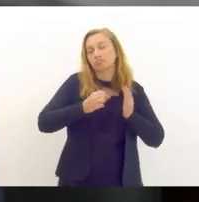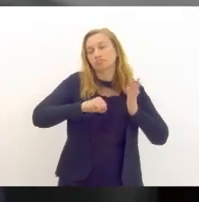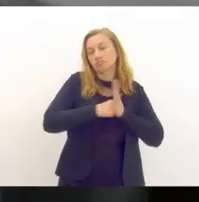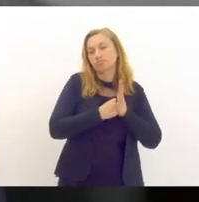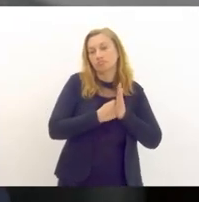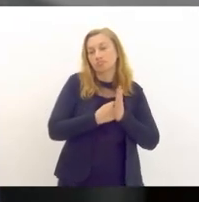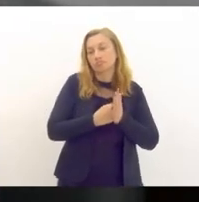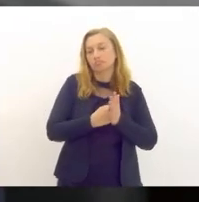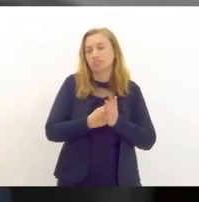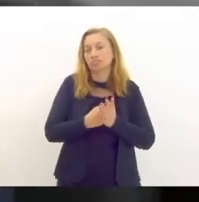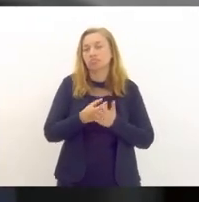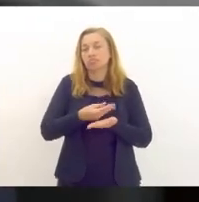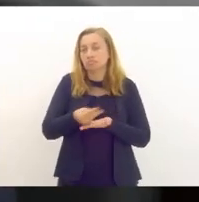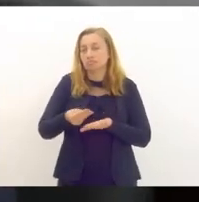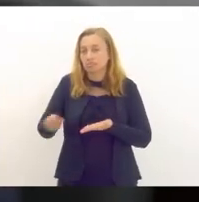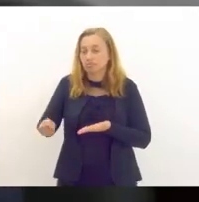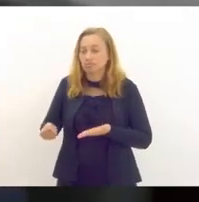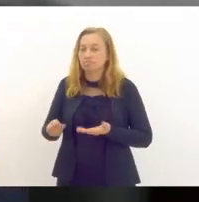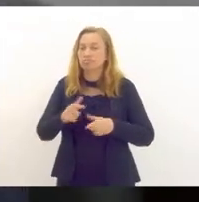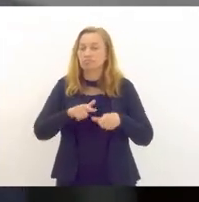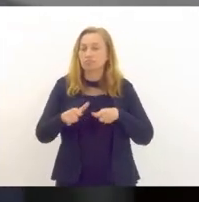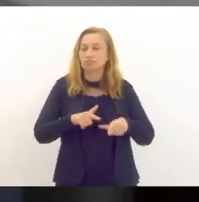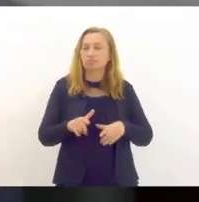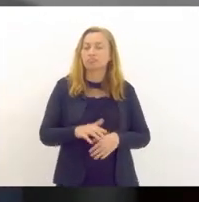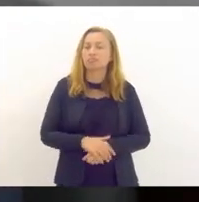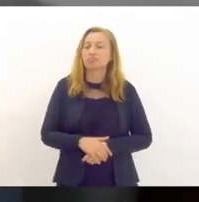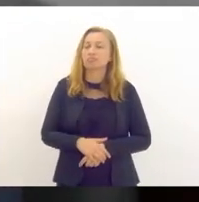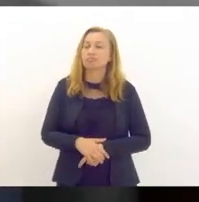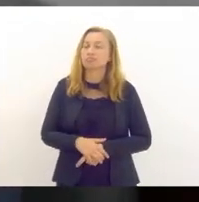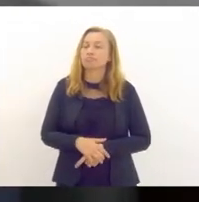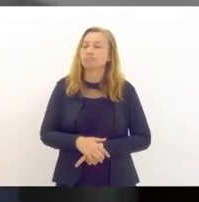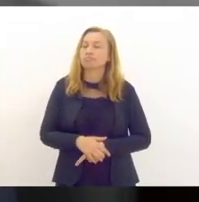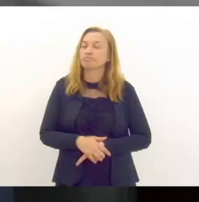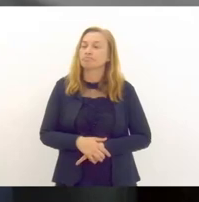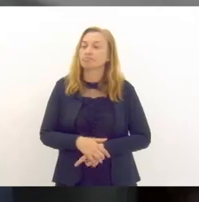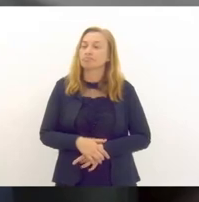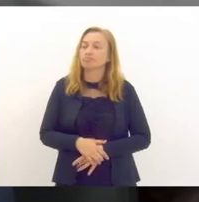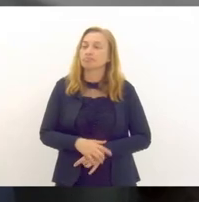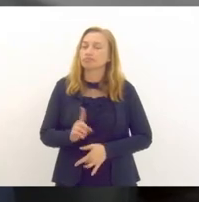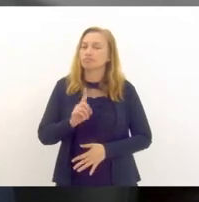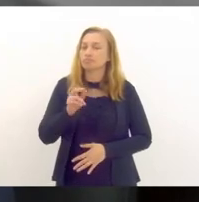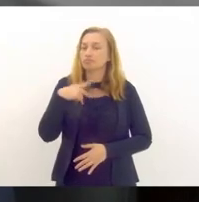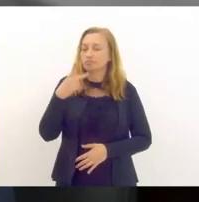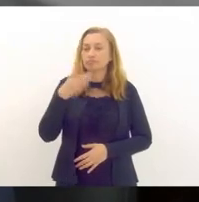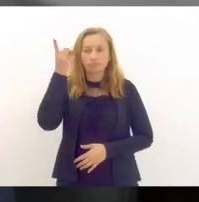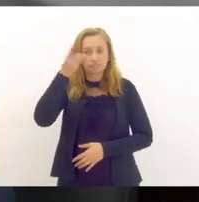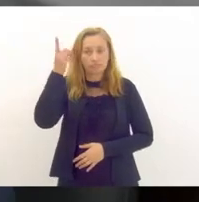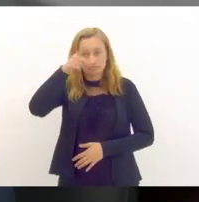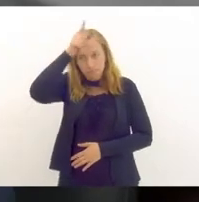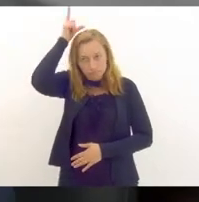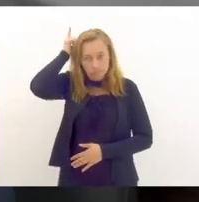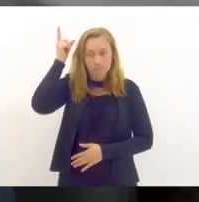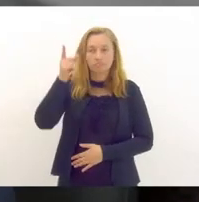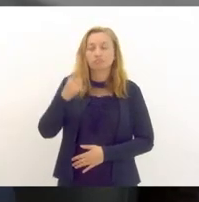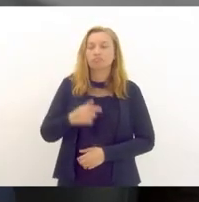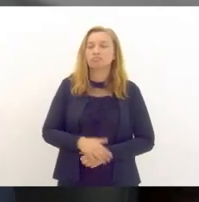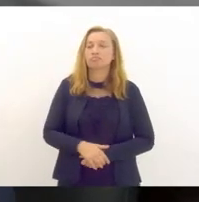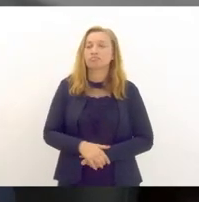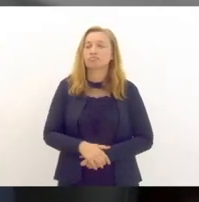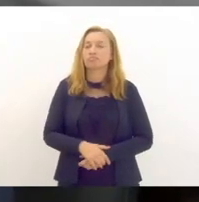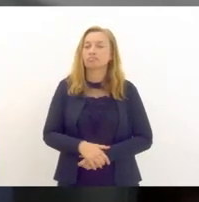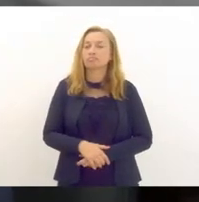distribuição de bens e serviços e faço também uma alusão que não foi mencionado pelo Deputado Luiz Paulo na sua fala também